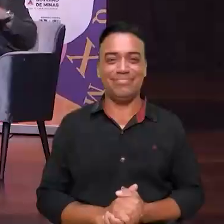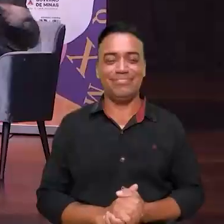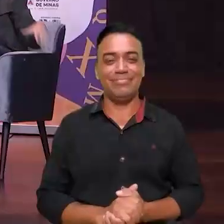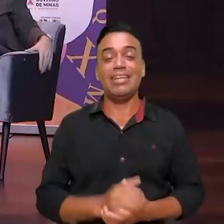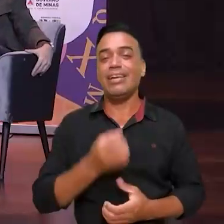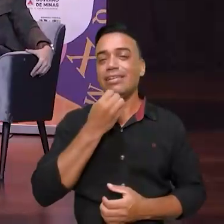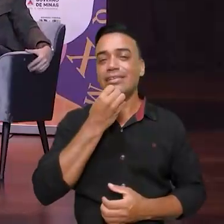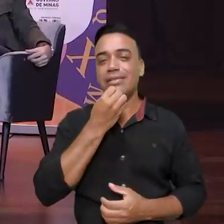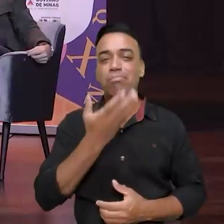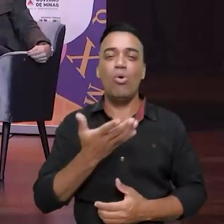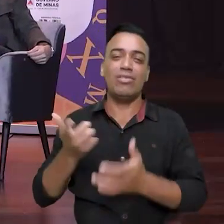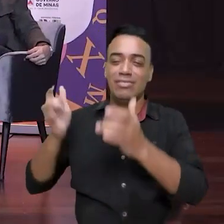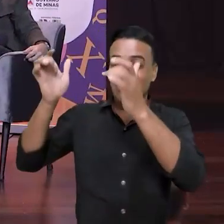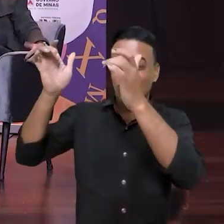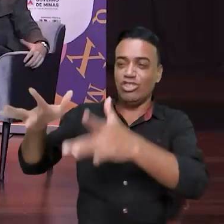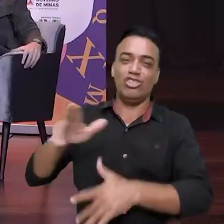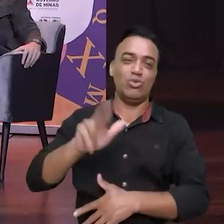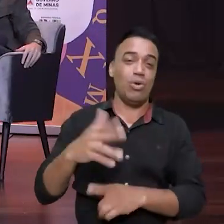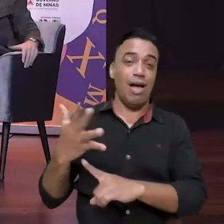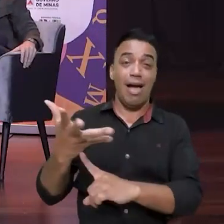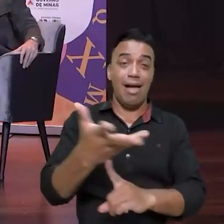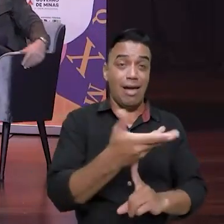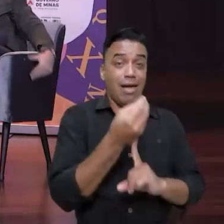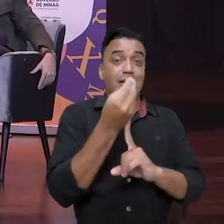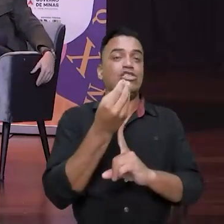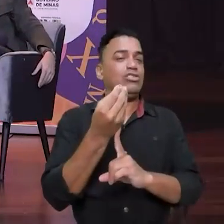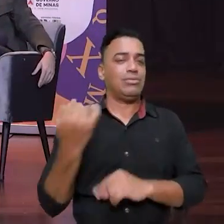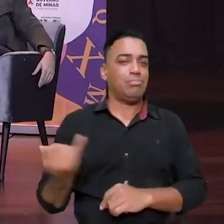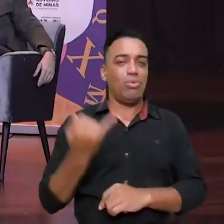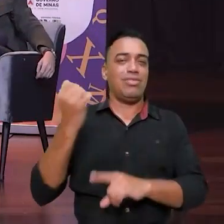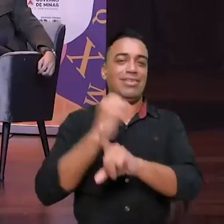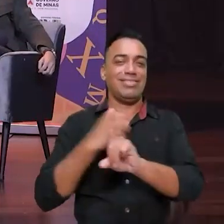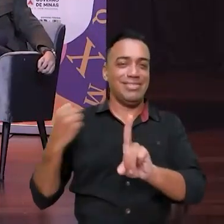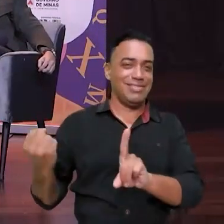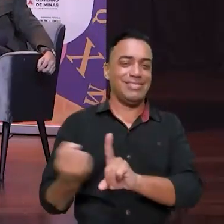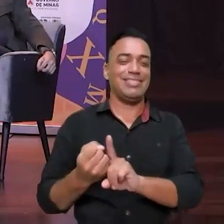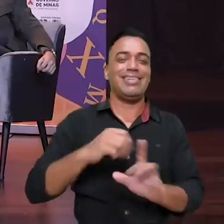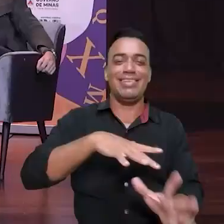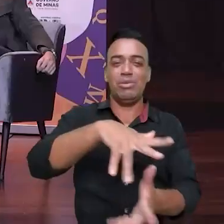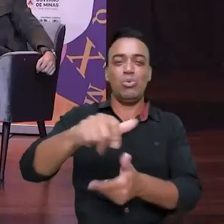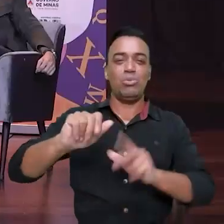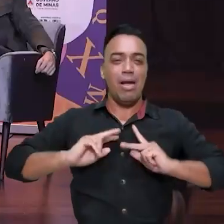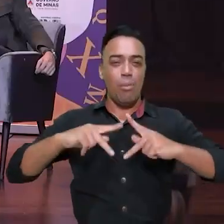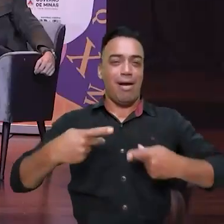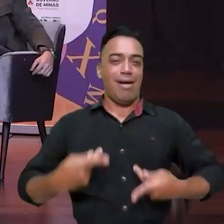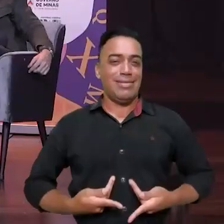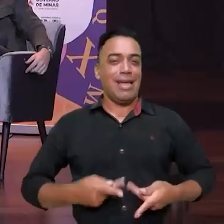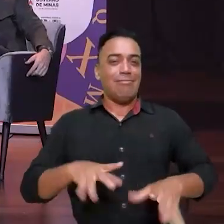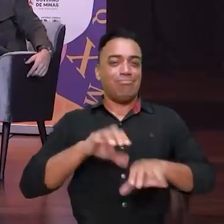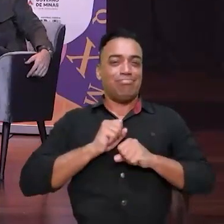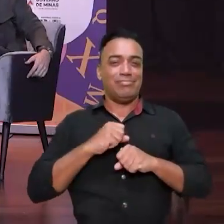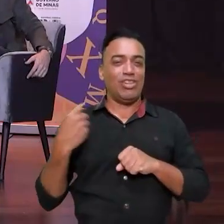E que bom que você não desiste, né? Os artistas são fundamentais para nos humanizar a